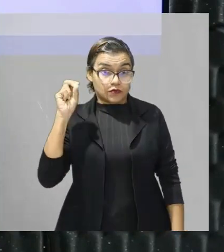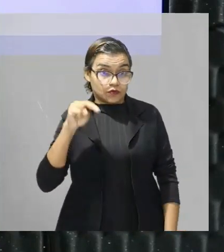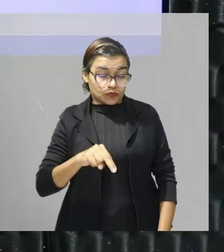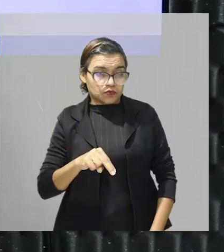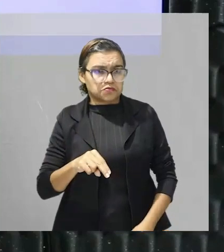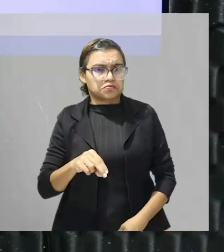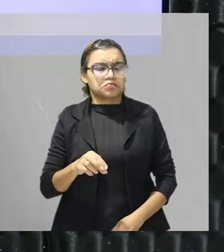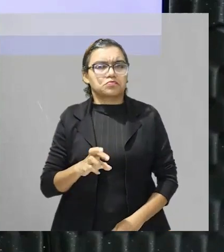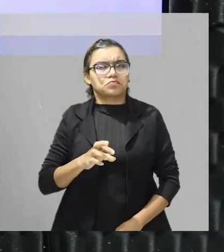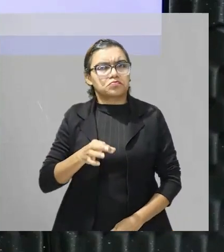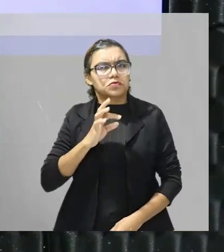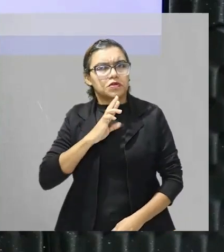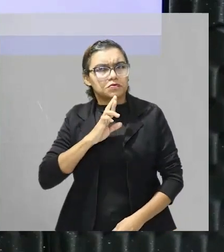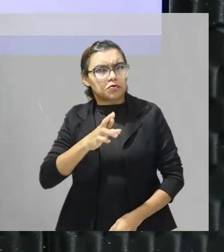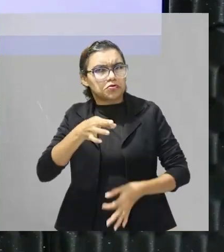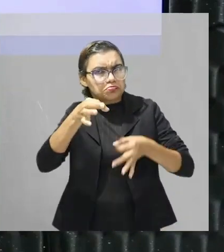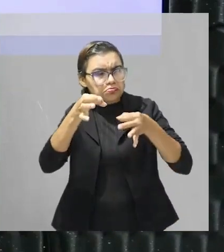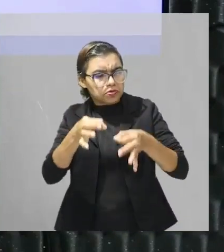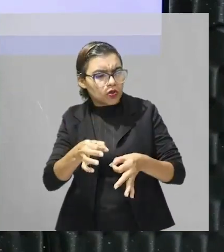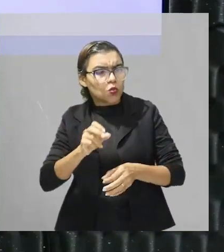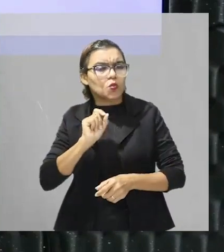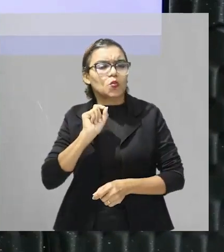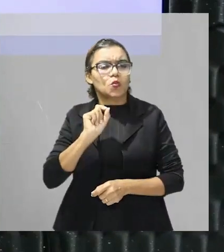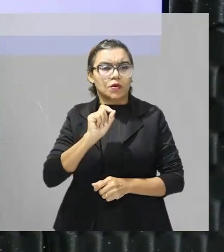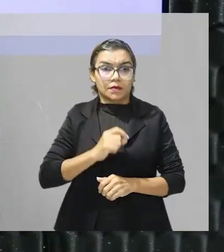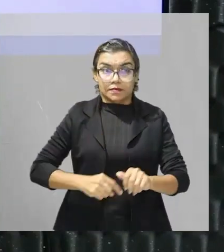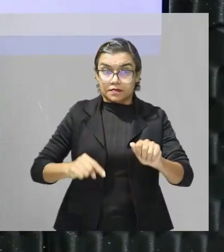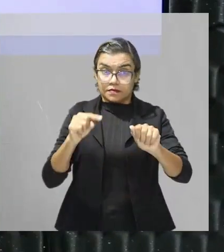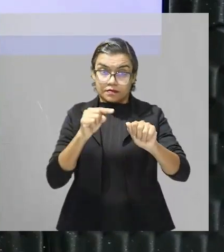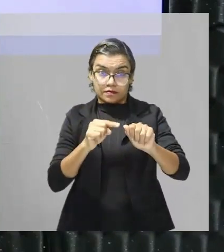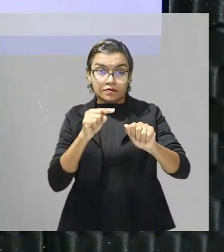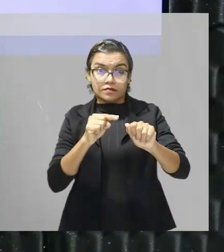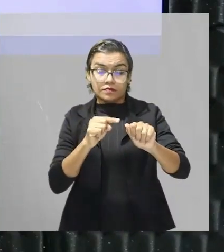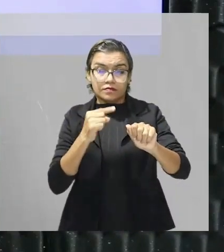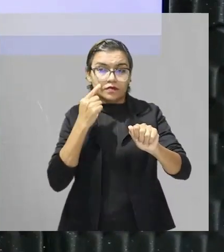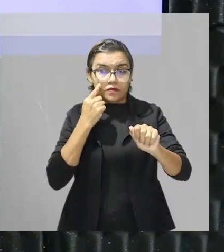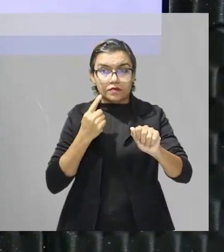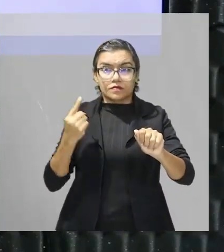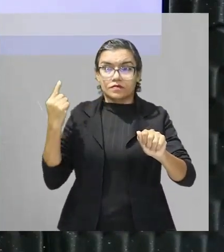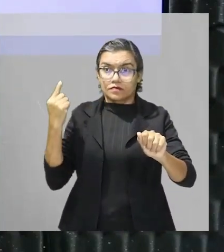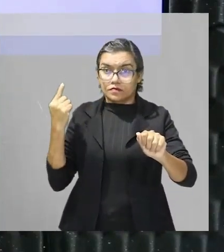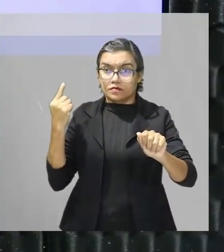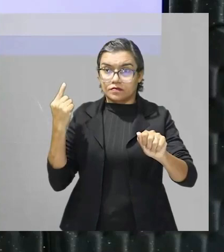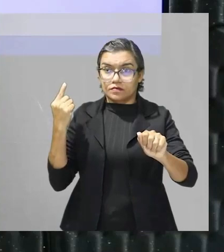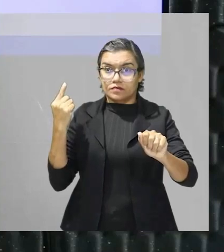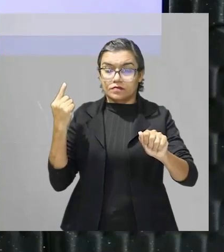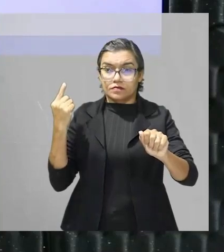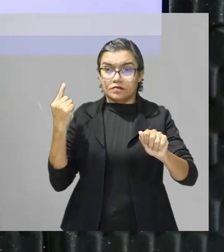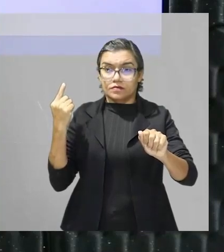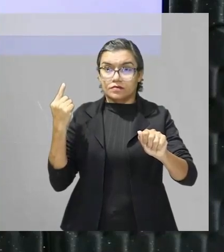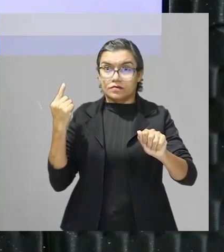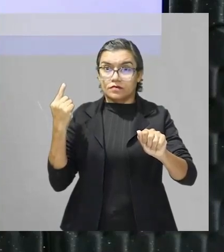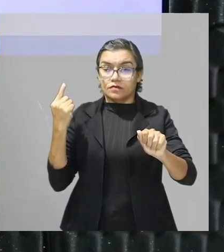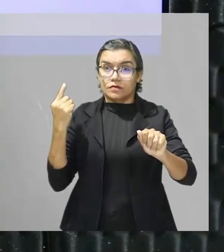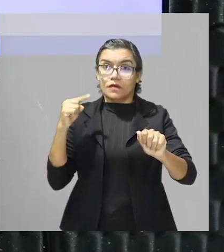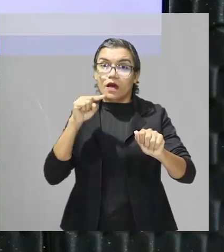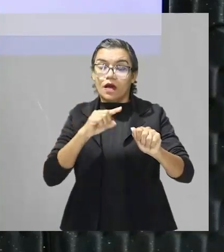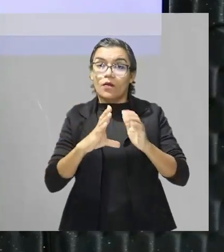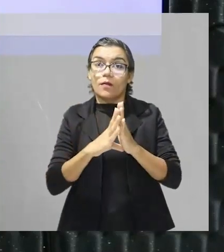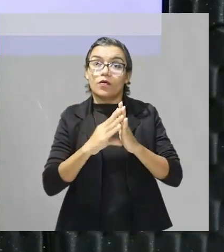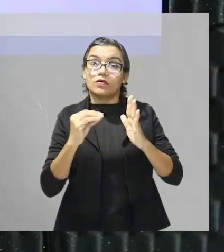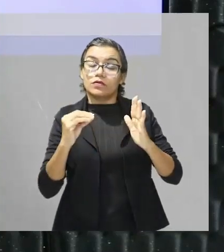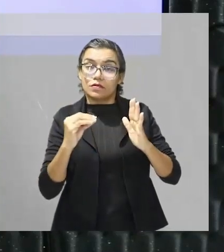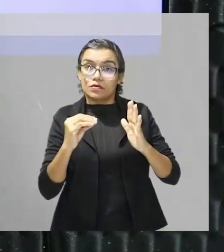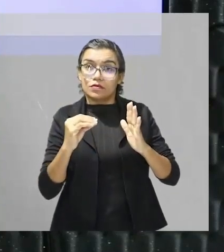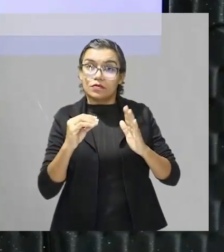que olha só letra os elétrons tem caráter corpuscular de onda simultaneamente turma Esse é o modelo